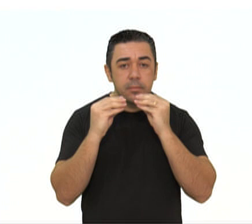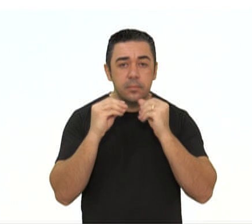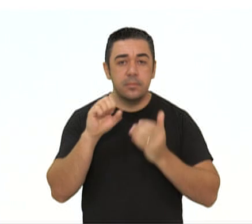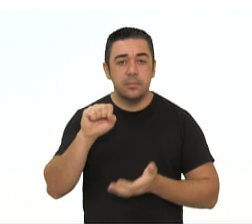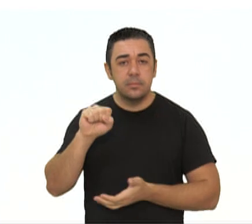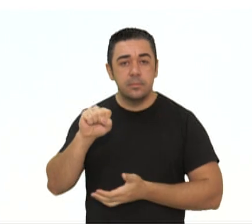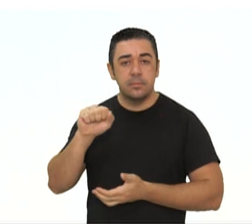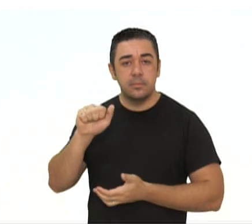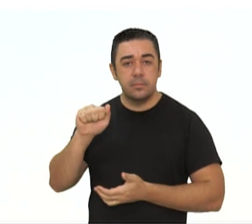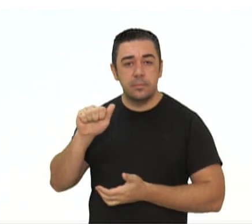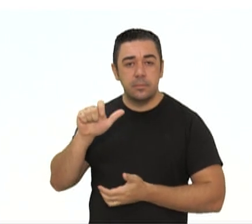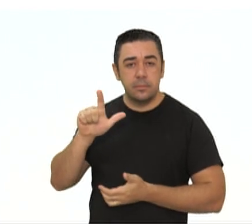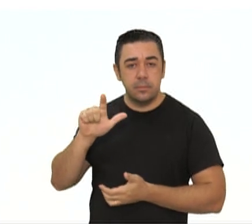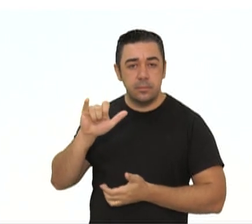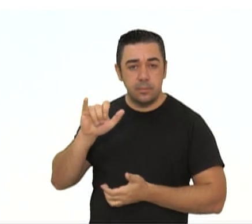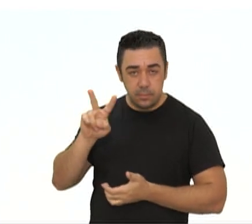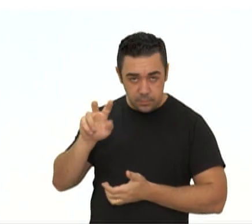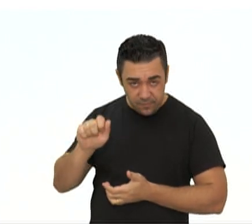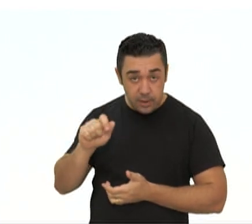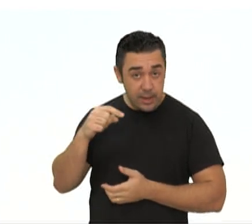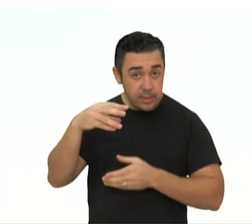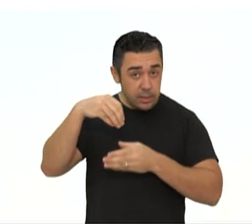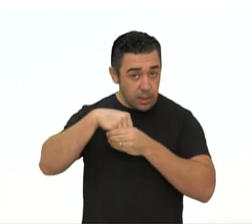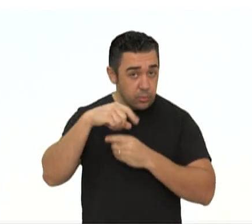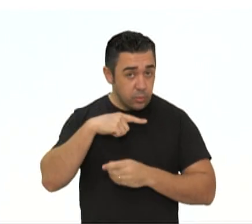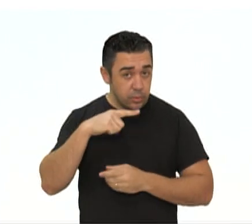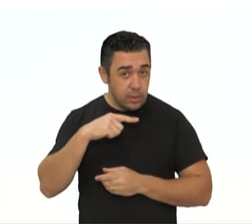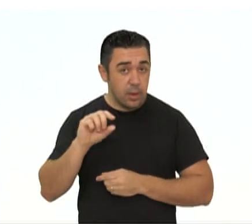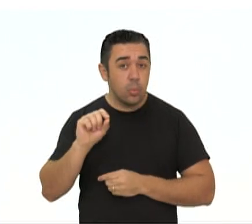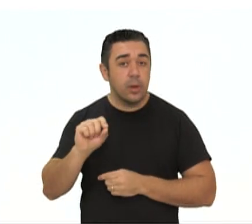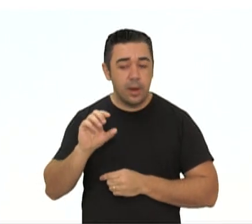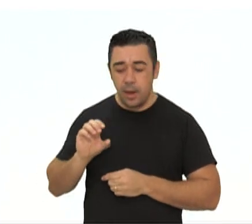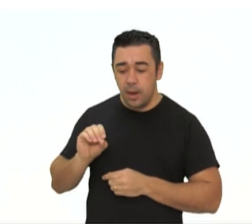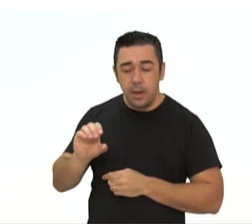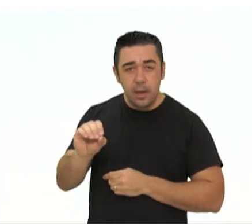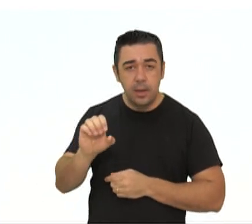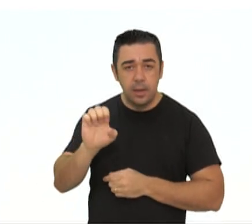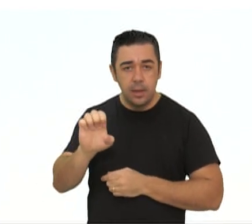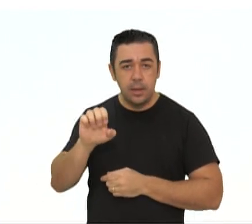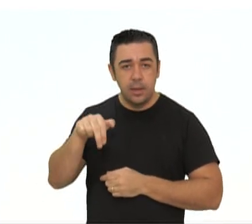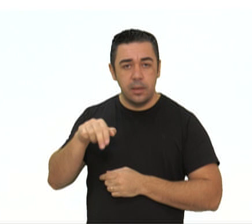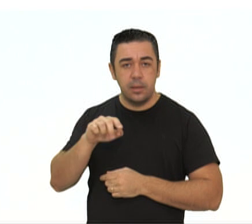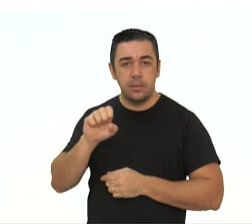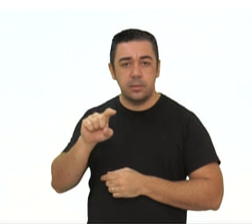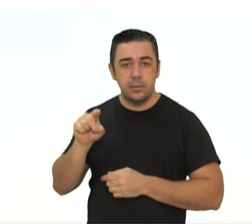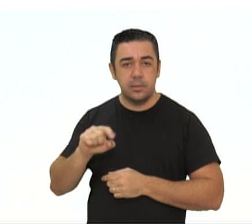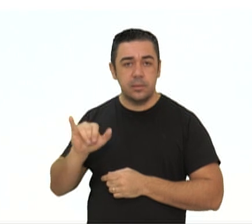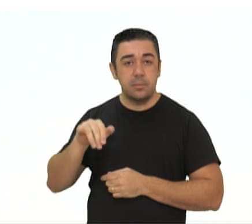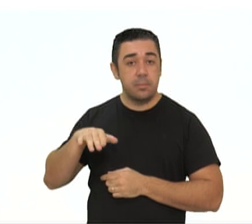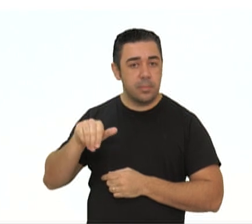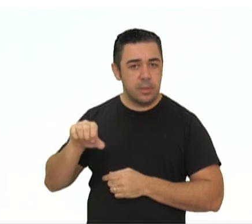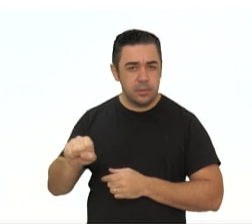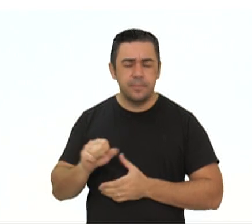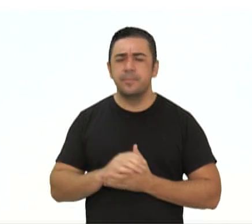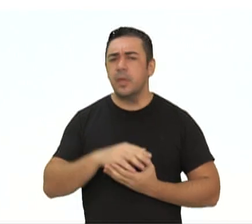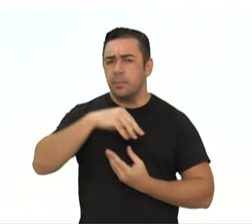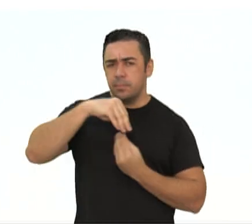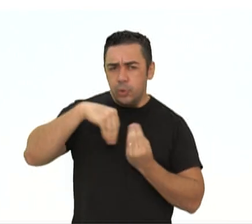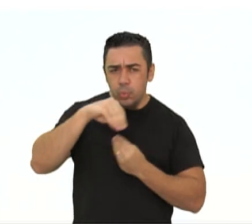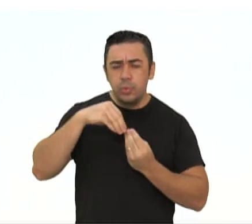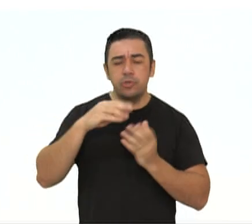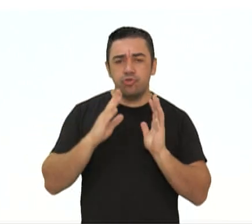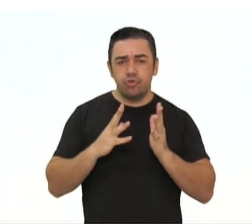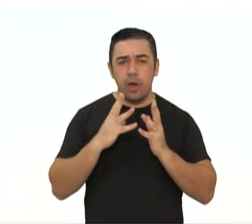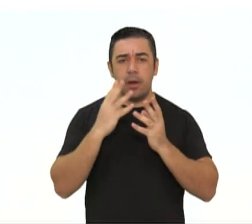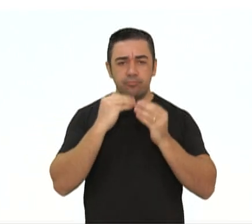alimento, nós vimos que nela também tem enzimas. E aí, depois dessa mistura de alimentos já mastigados